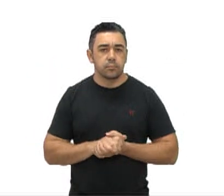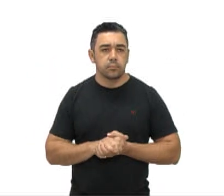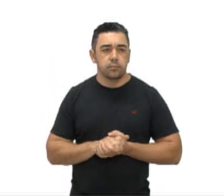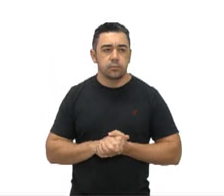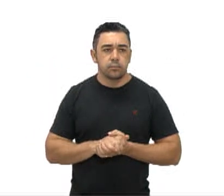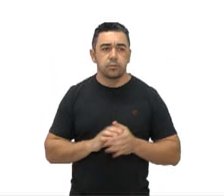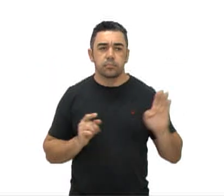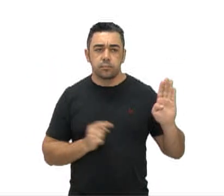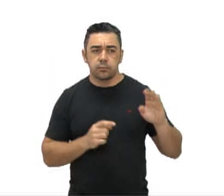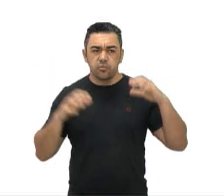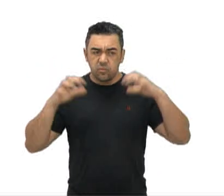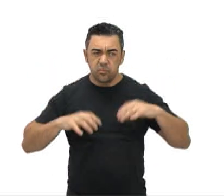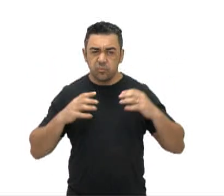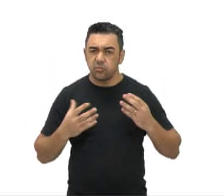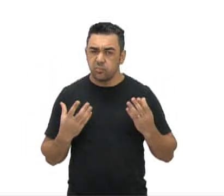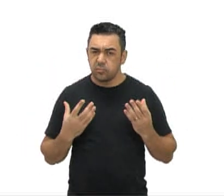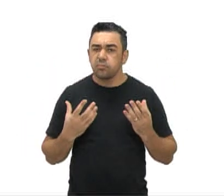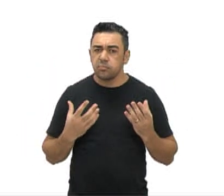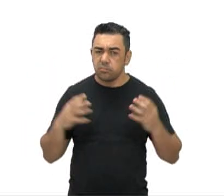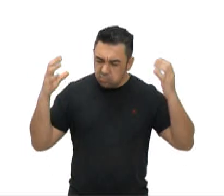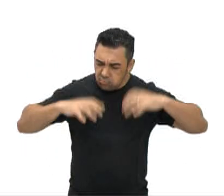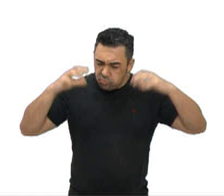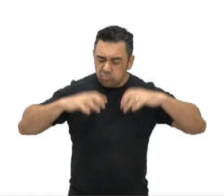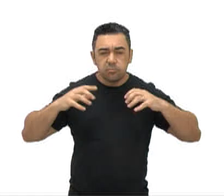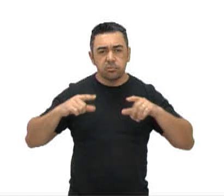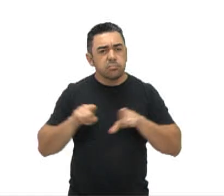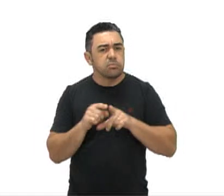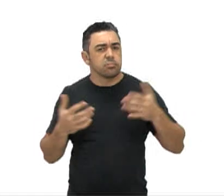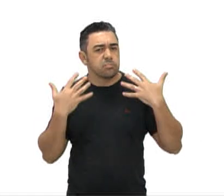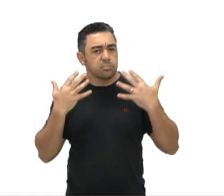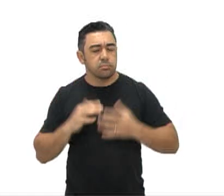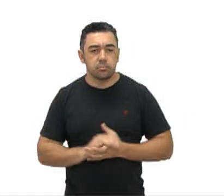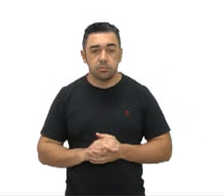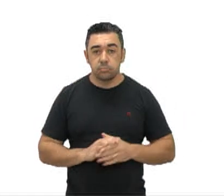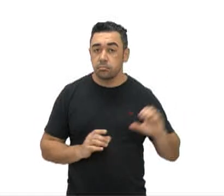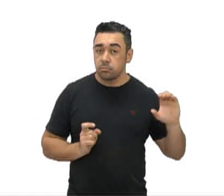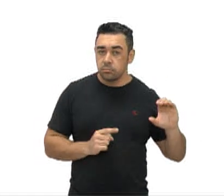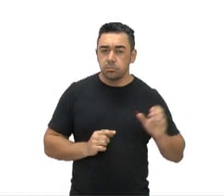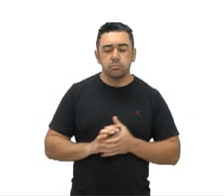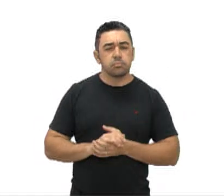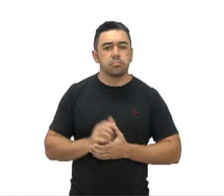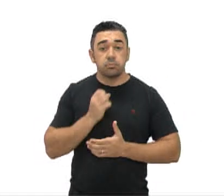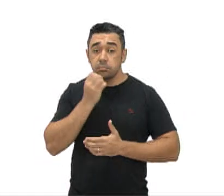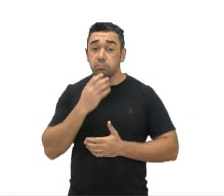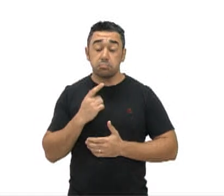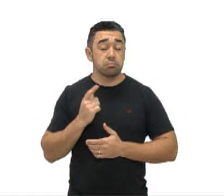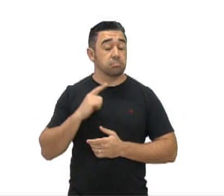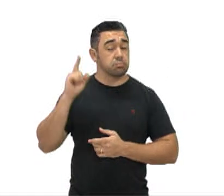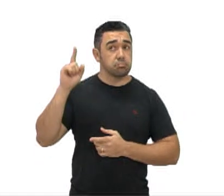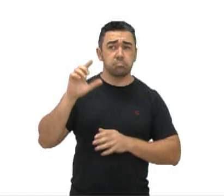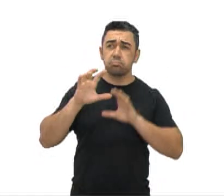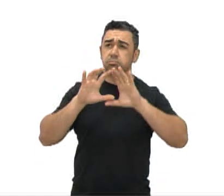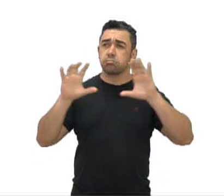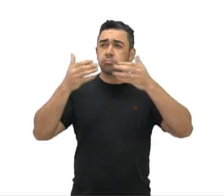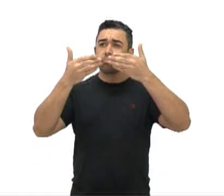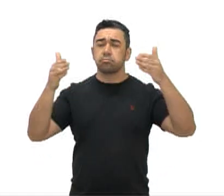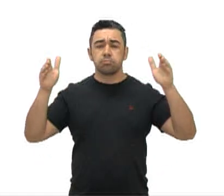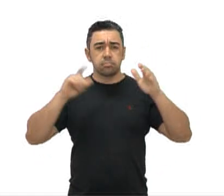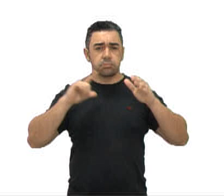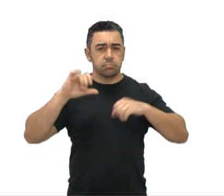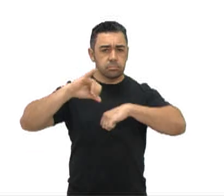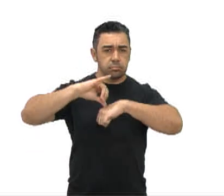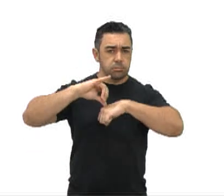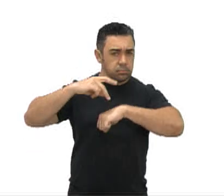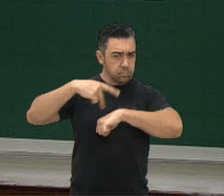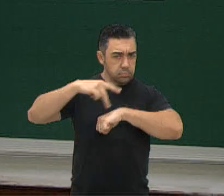pero hace muito calor? Será que faz calor nesse momento? Se prevê bom tempo com cielo despejado para o sul e o centro do